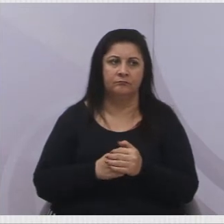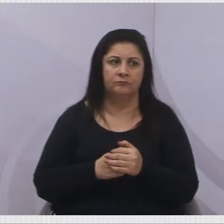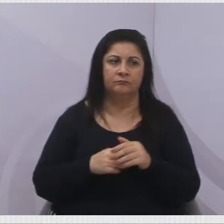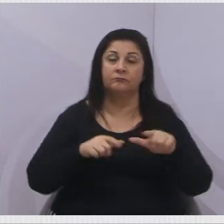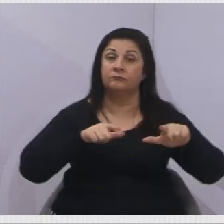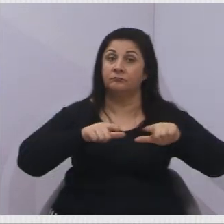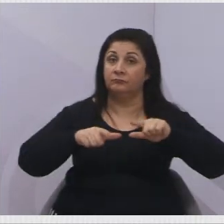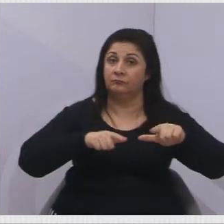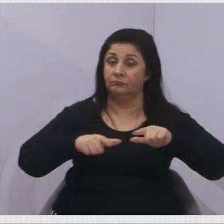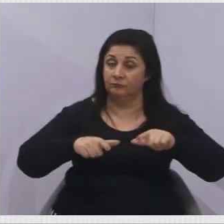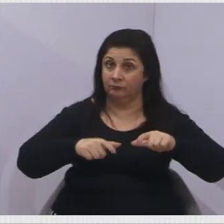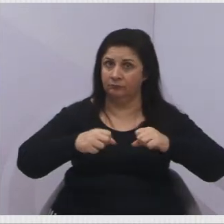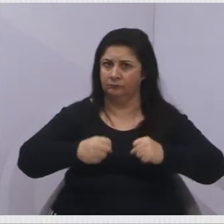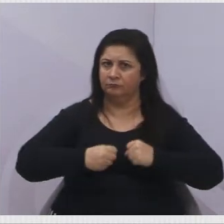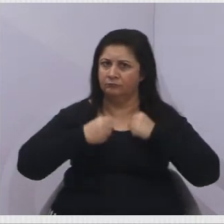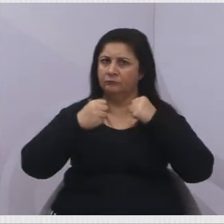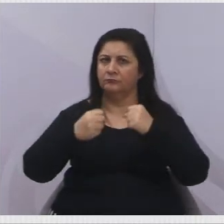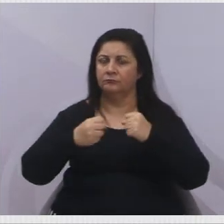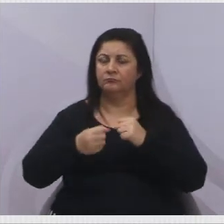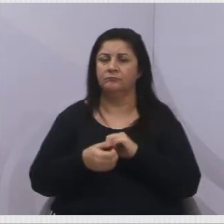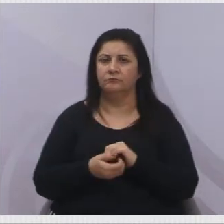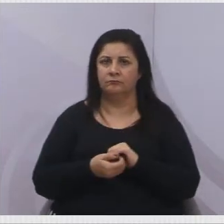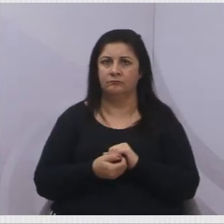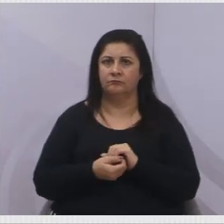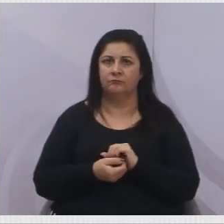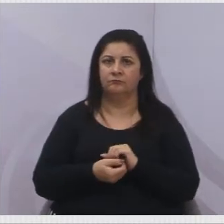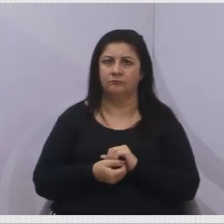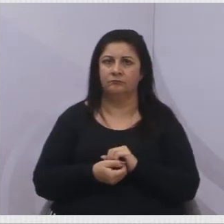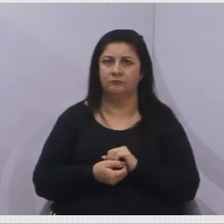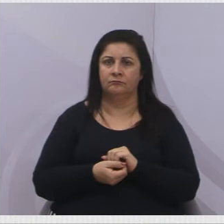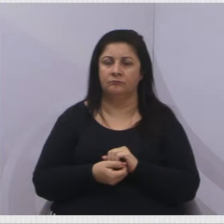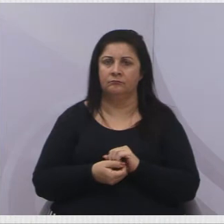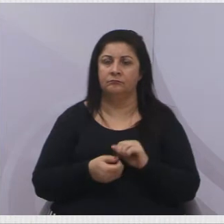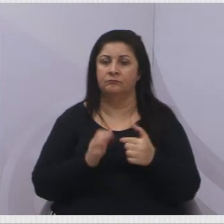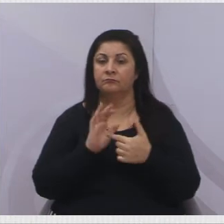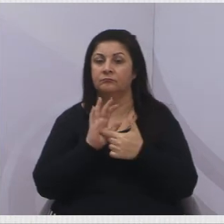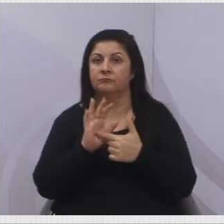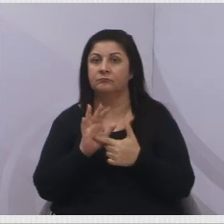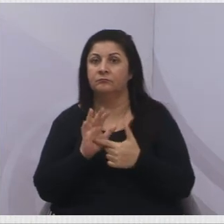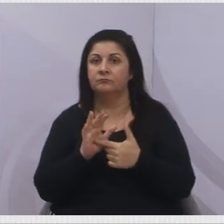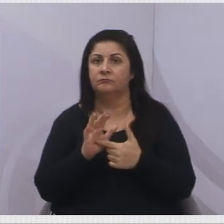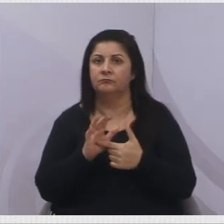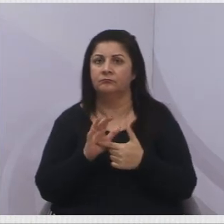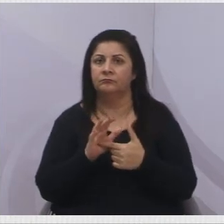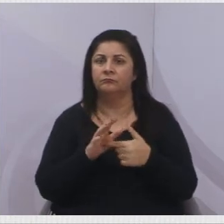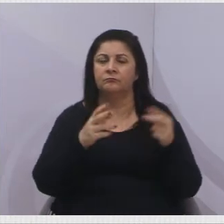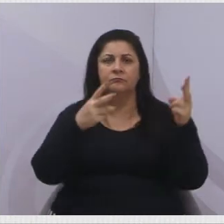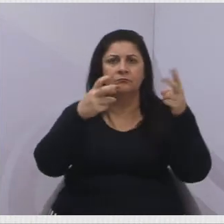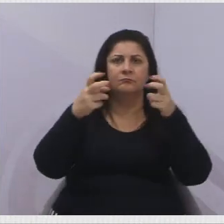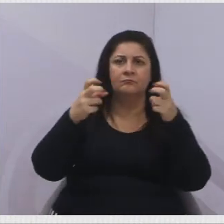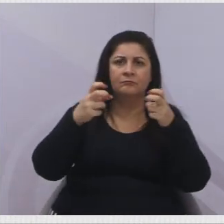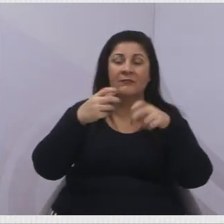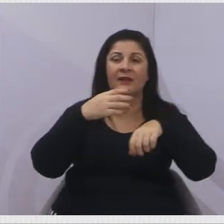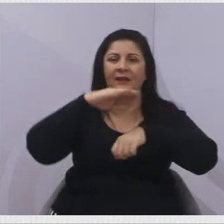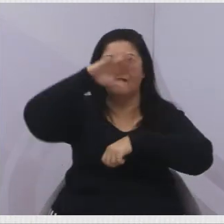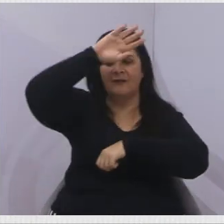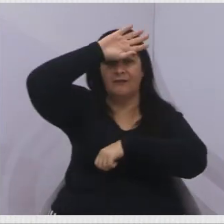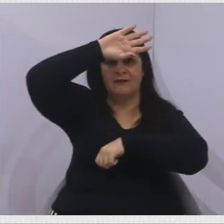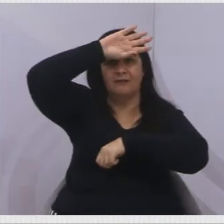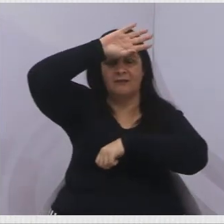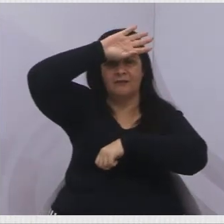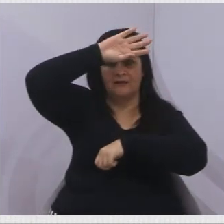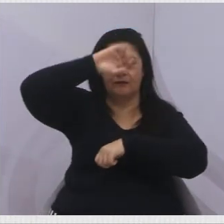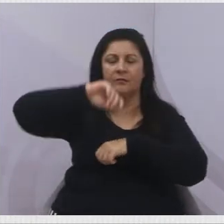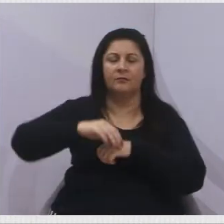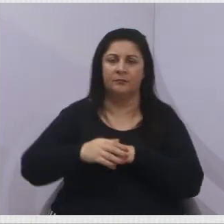bastante intenso com relação a essas amostras para a detecção de febre maculosa no